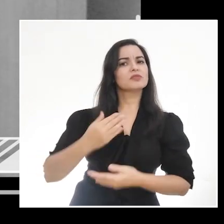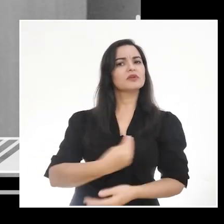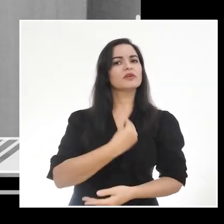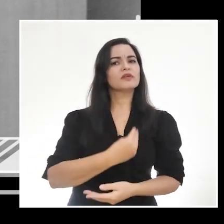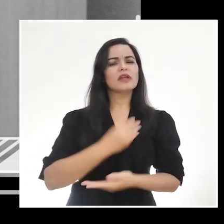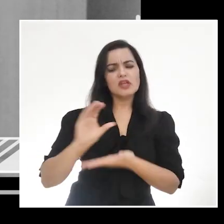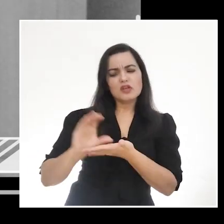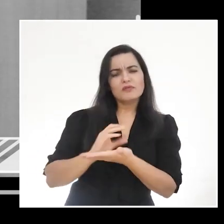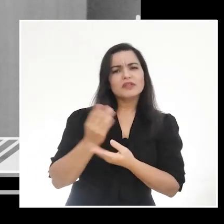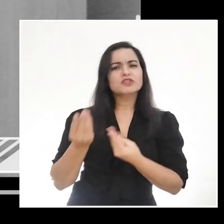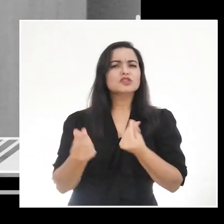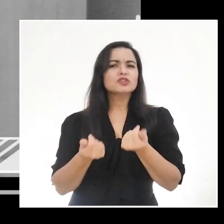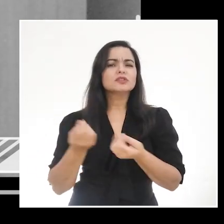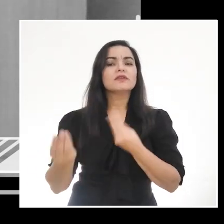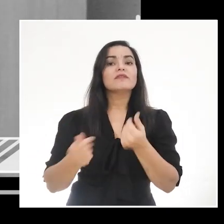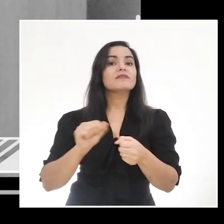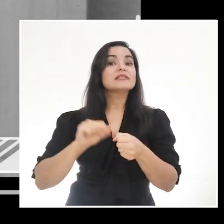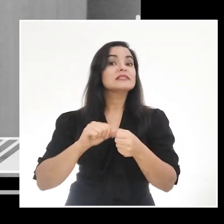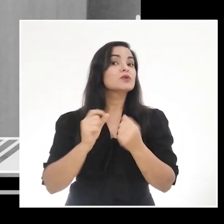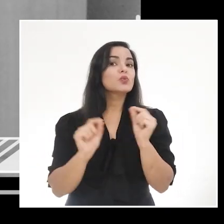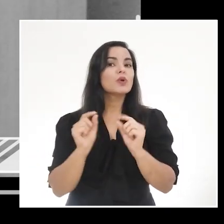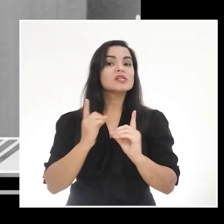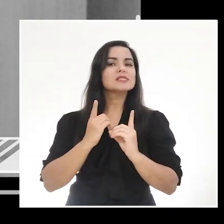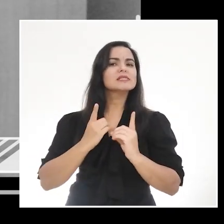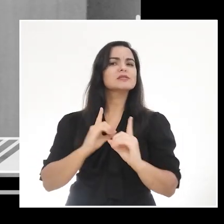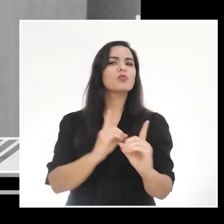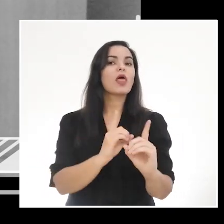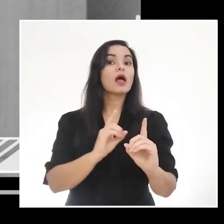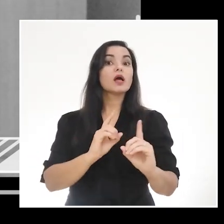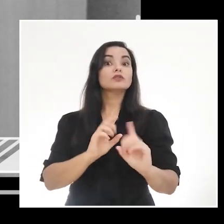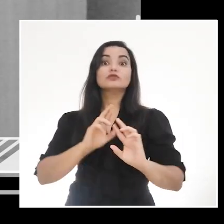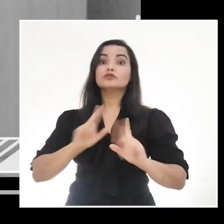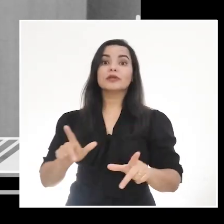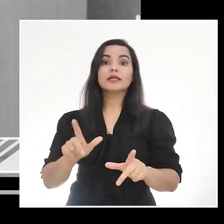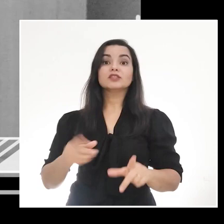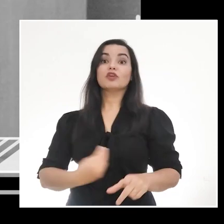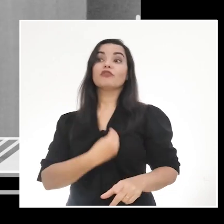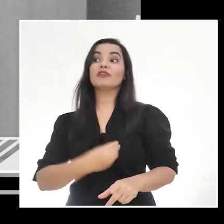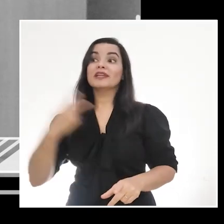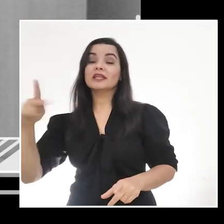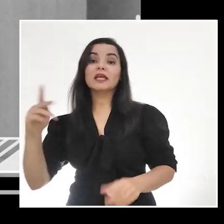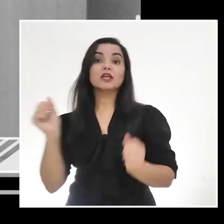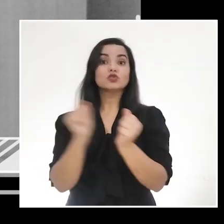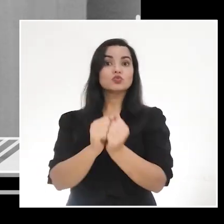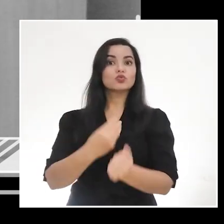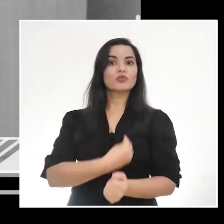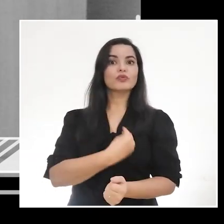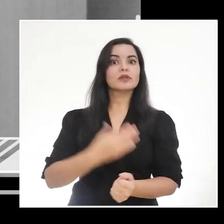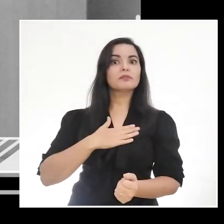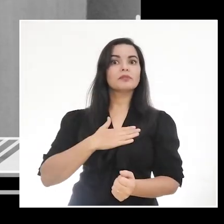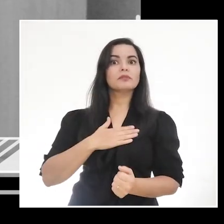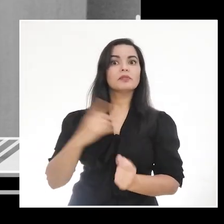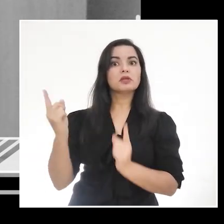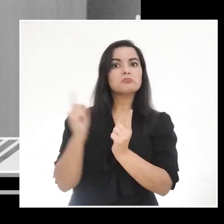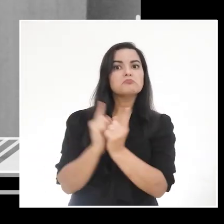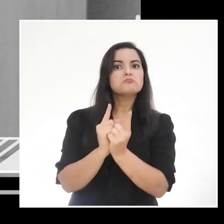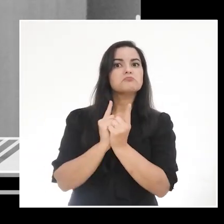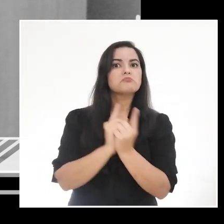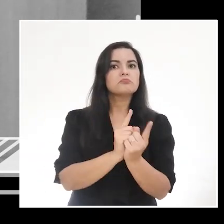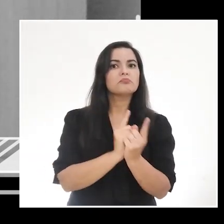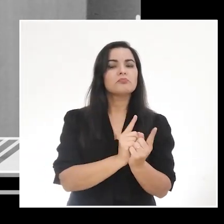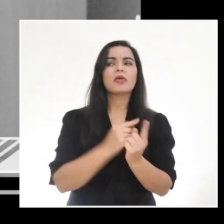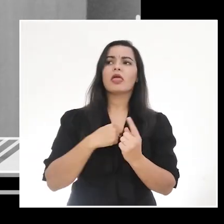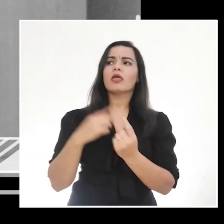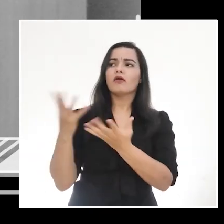ele começou a investir na minha vida, ele começou a fazer um discipulado comigo, um discipulado bem diferente, um